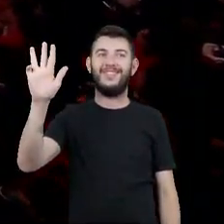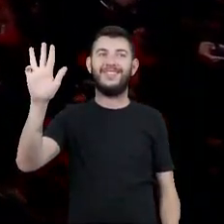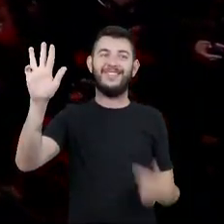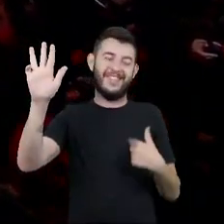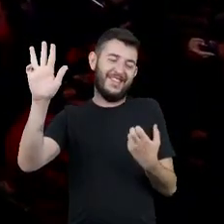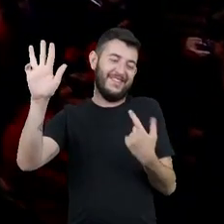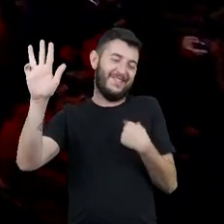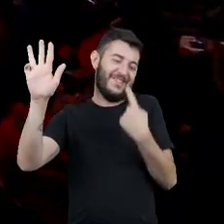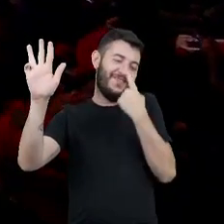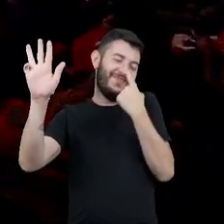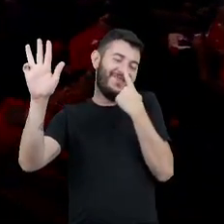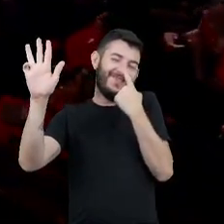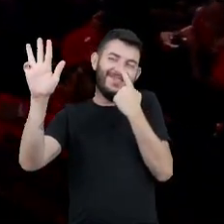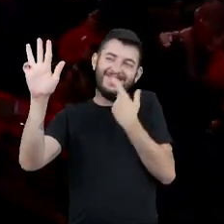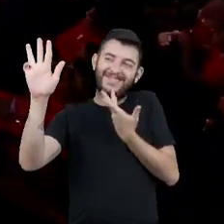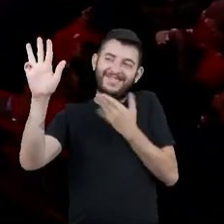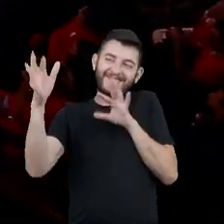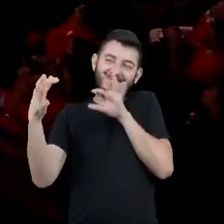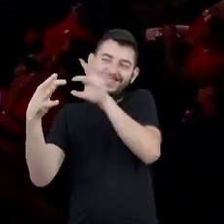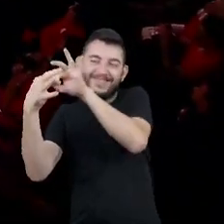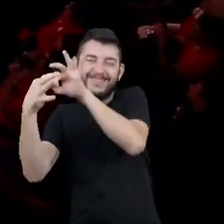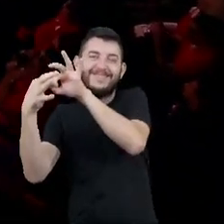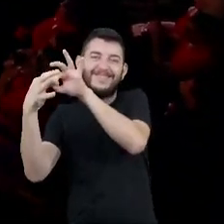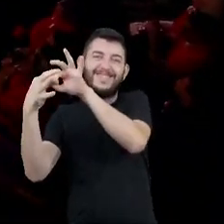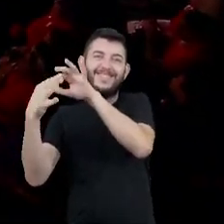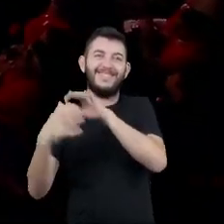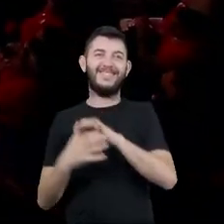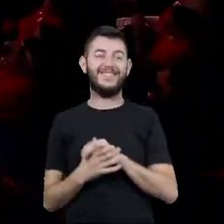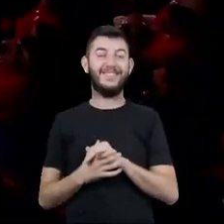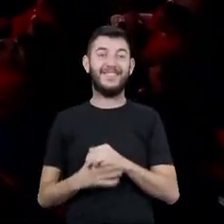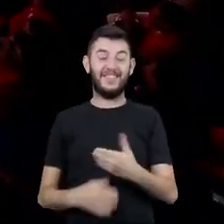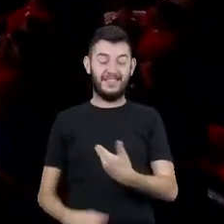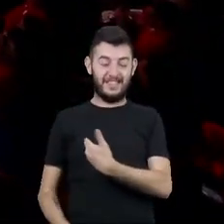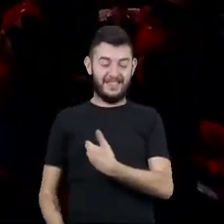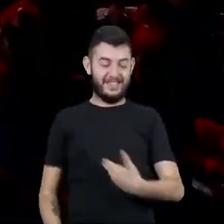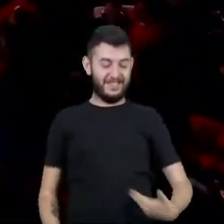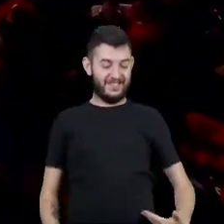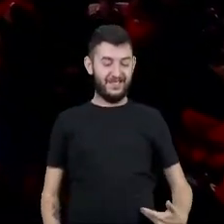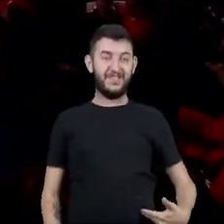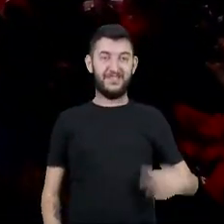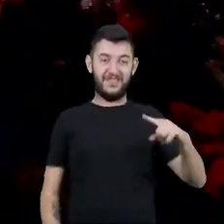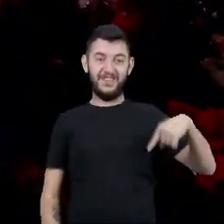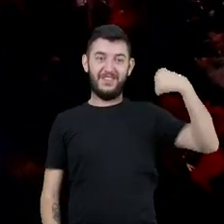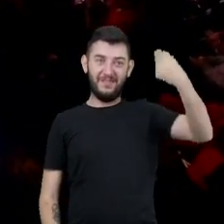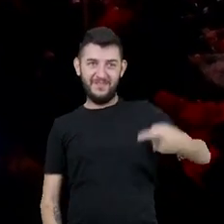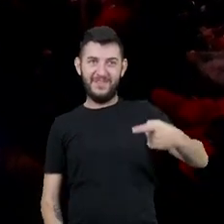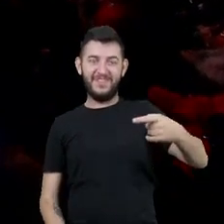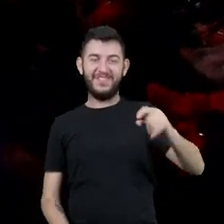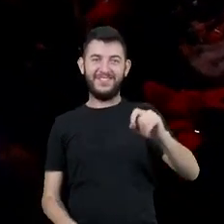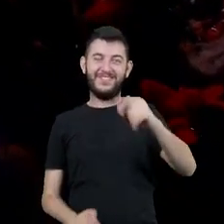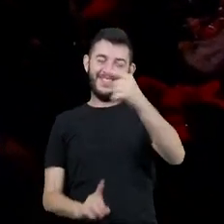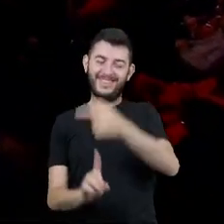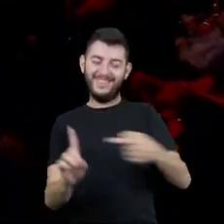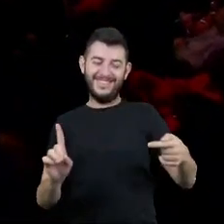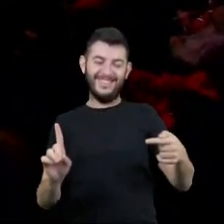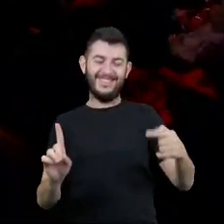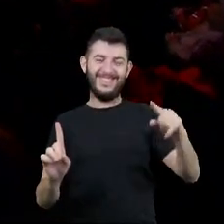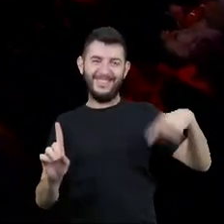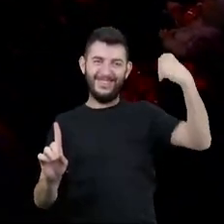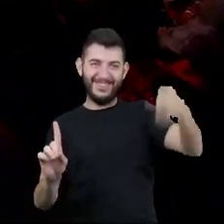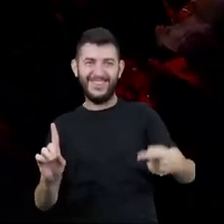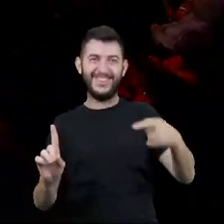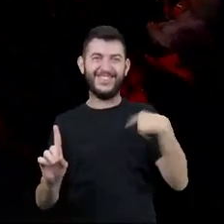que no próximo governo, semana que vem a gente vai já vamos estar comemorando.